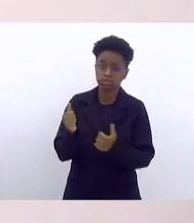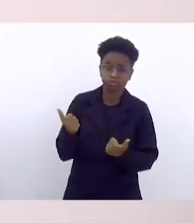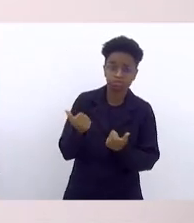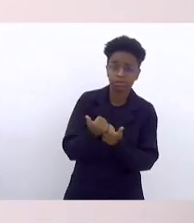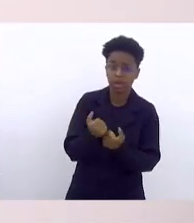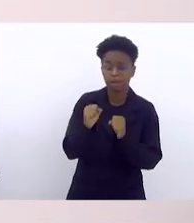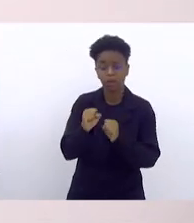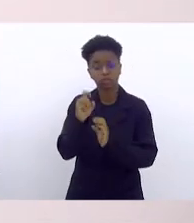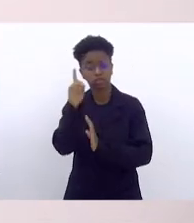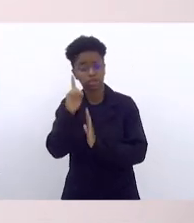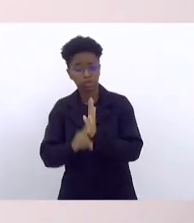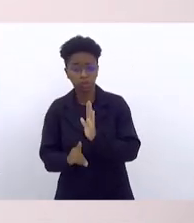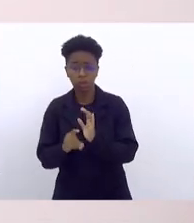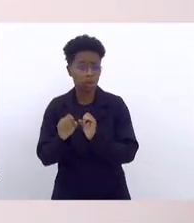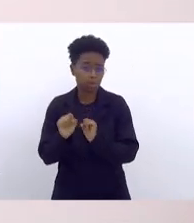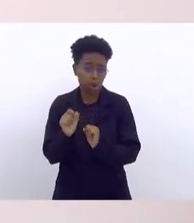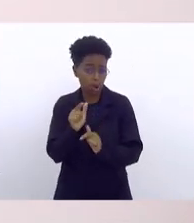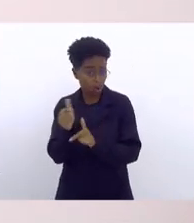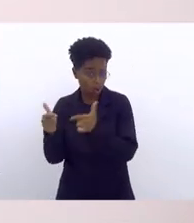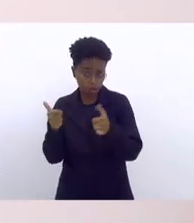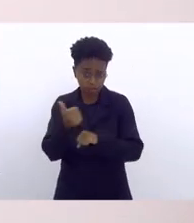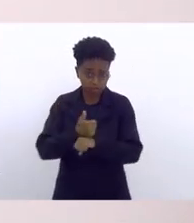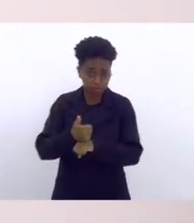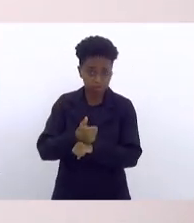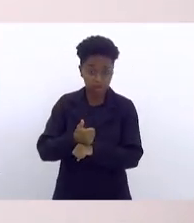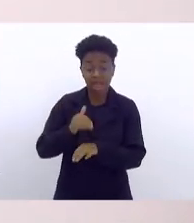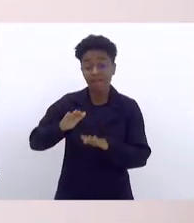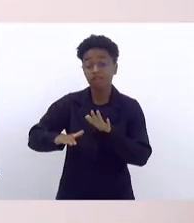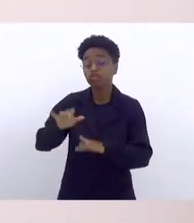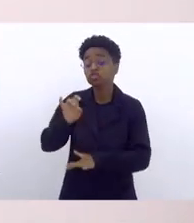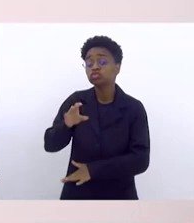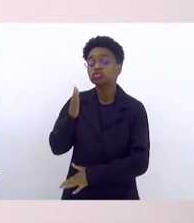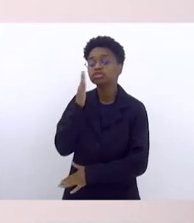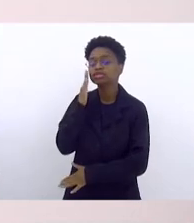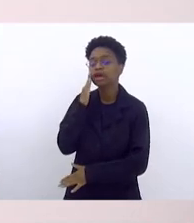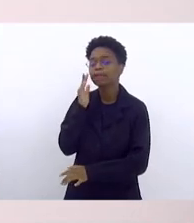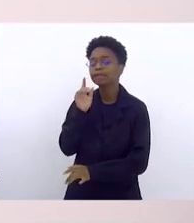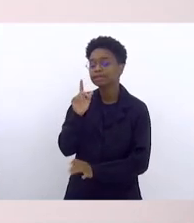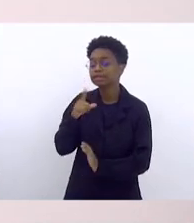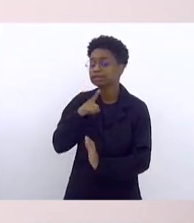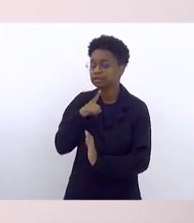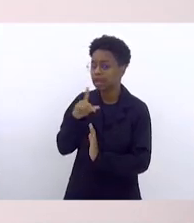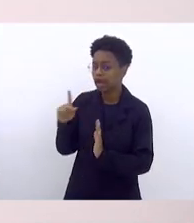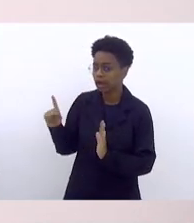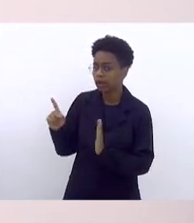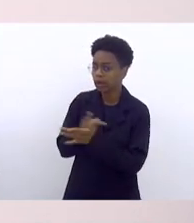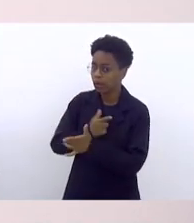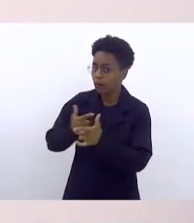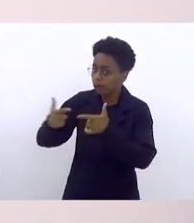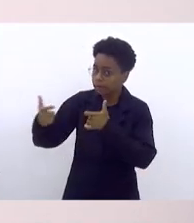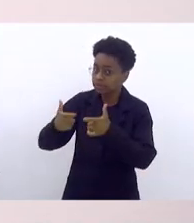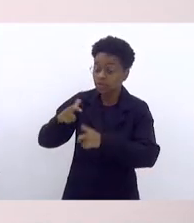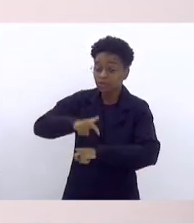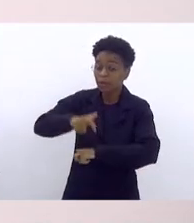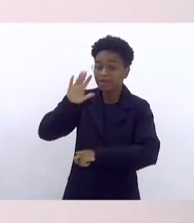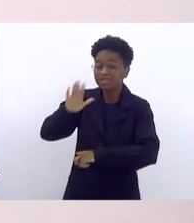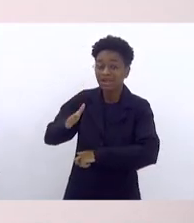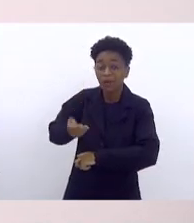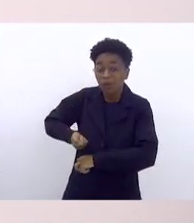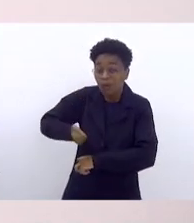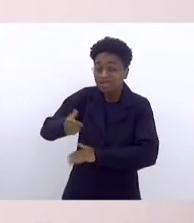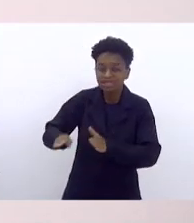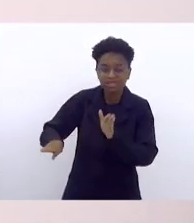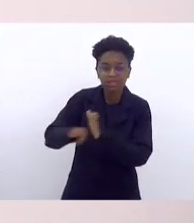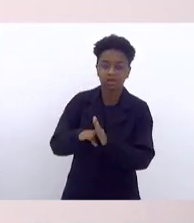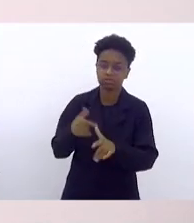uma diretora muitas vezes só sabe que está ocorrendo operação quando já está a caminho do seu local de trabalho